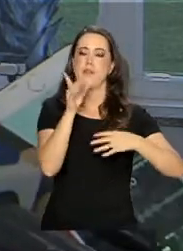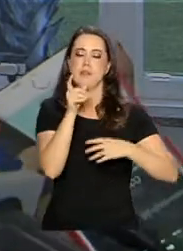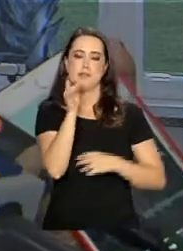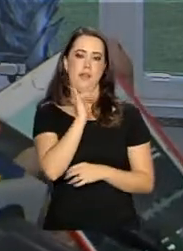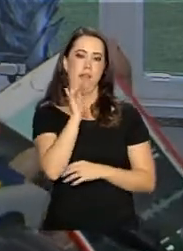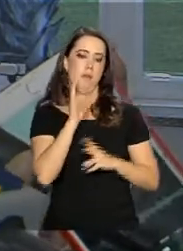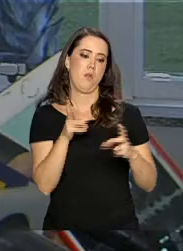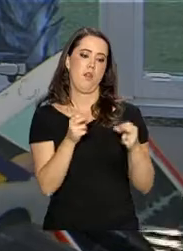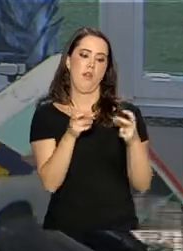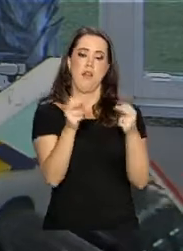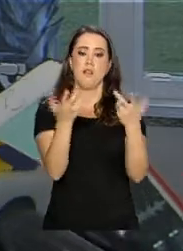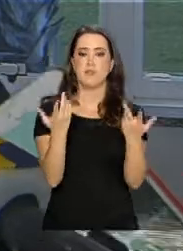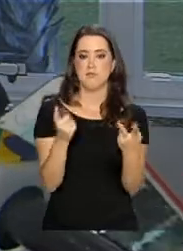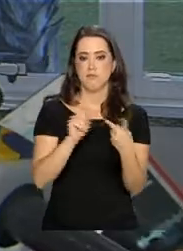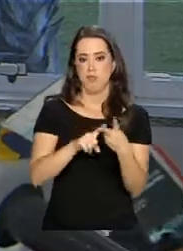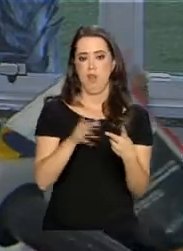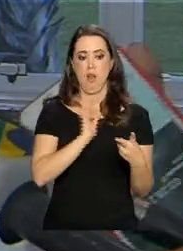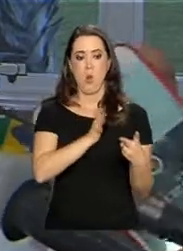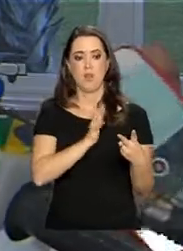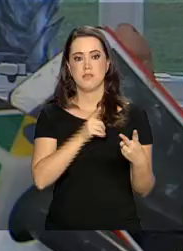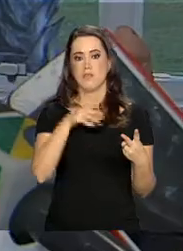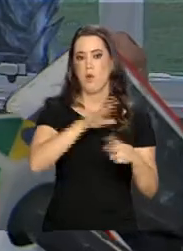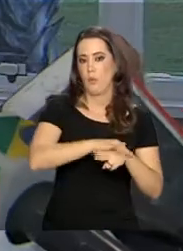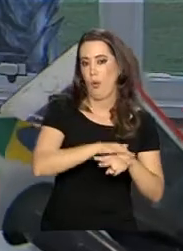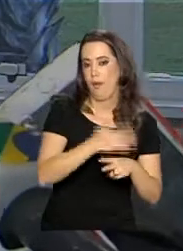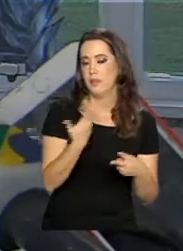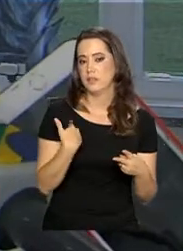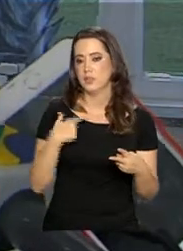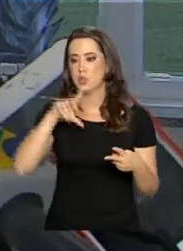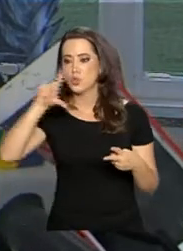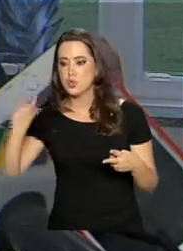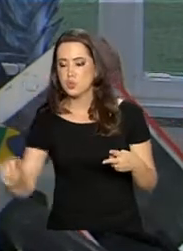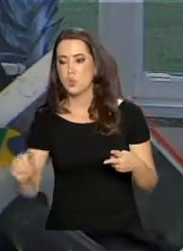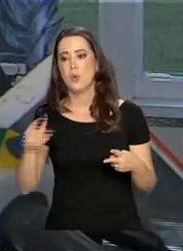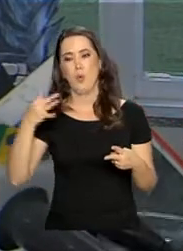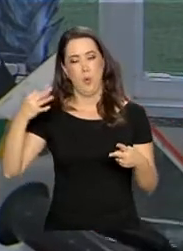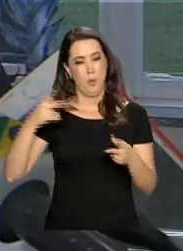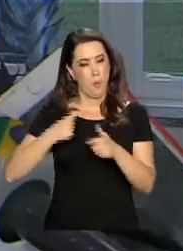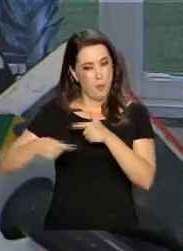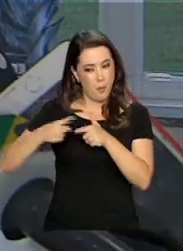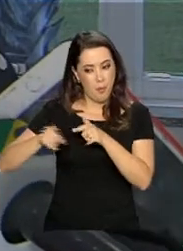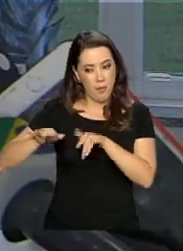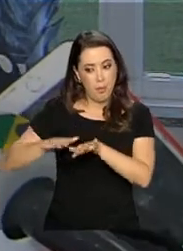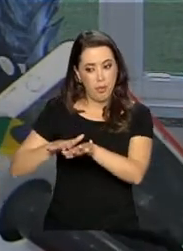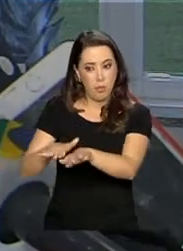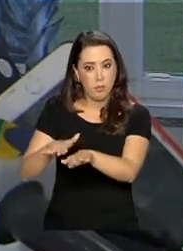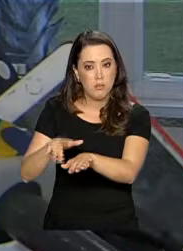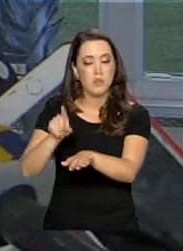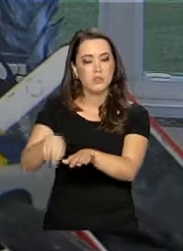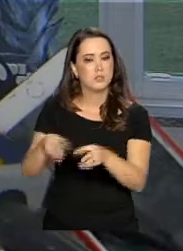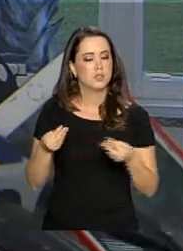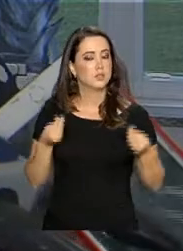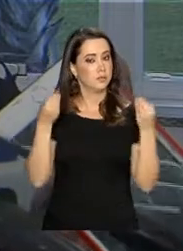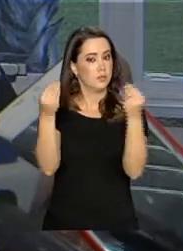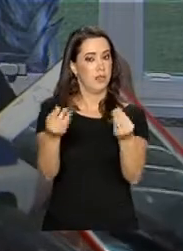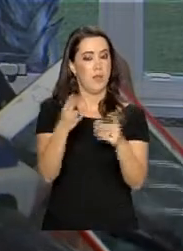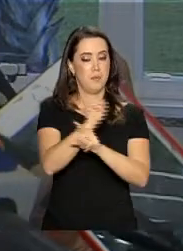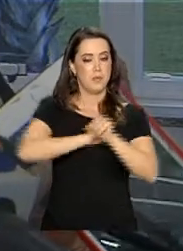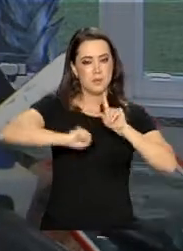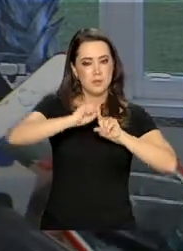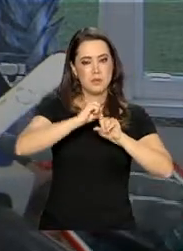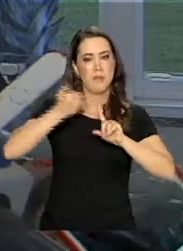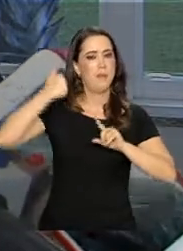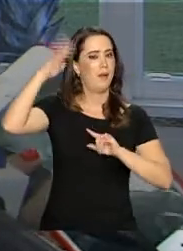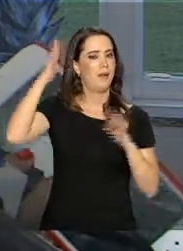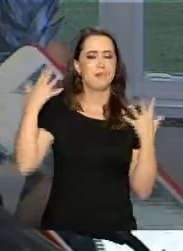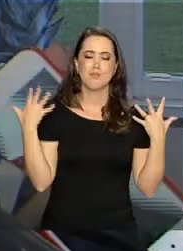né, para tratar as doenças cardiovasculares, começar a reduzir mortalidade, traz para a sociedade em geral